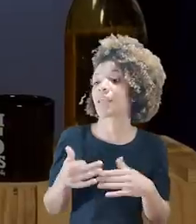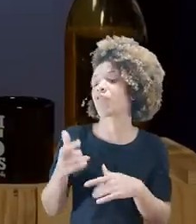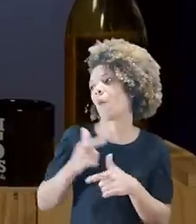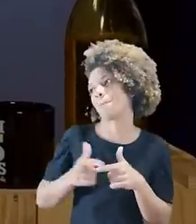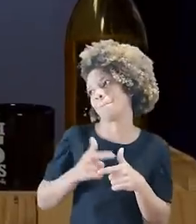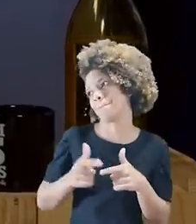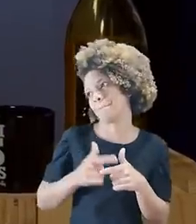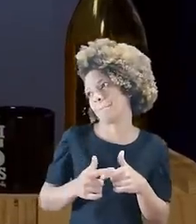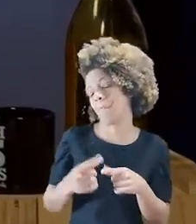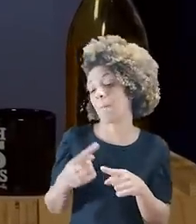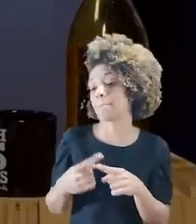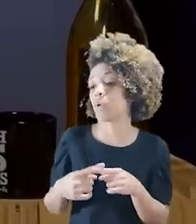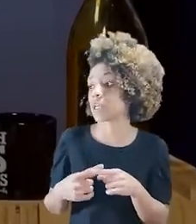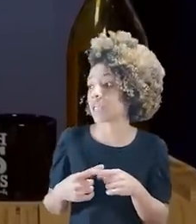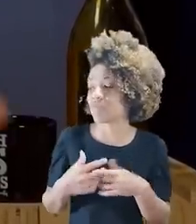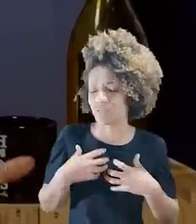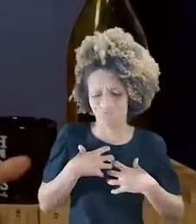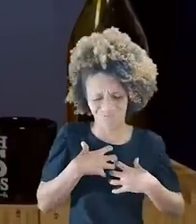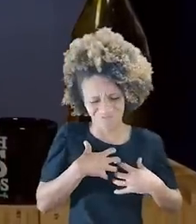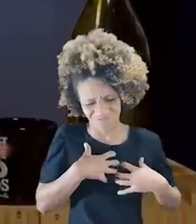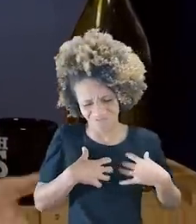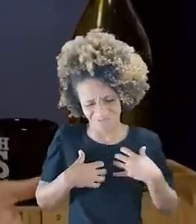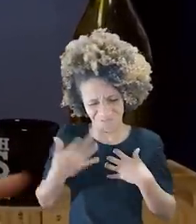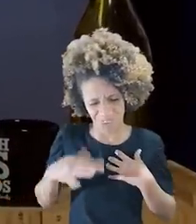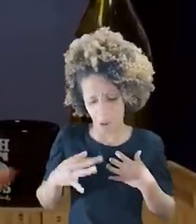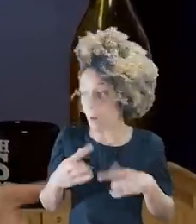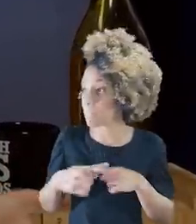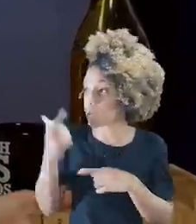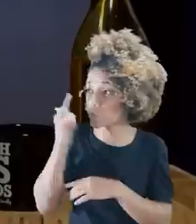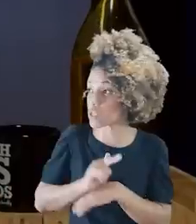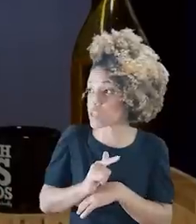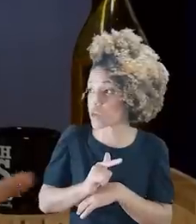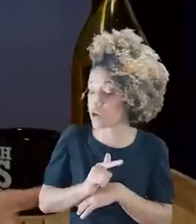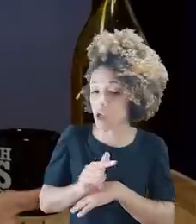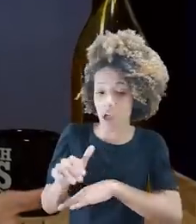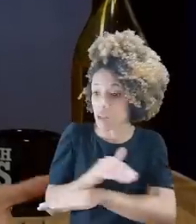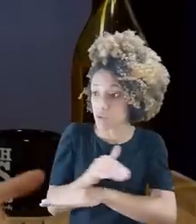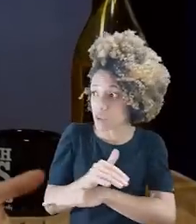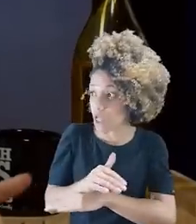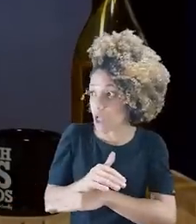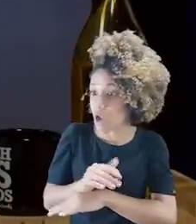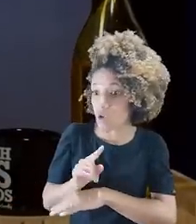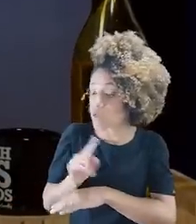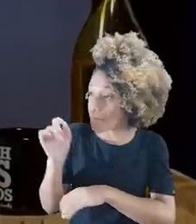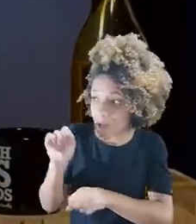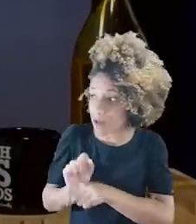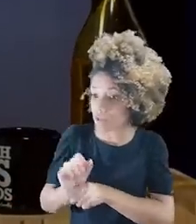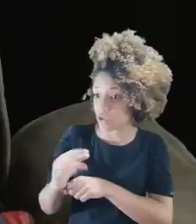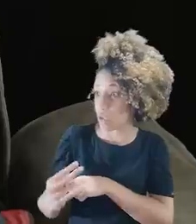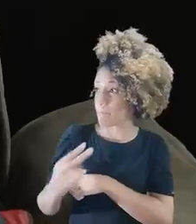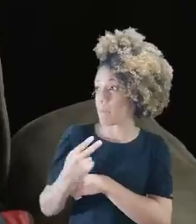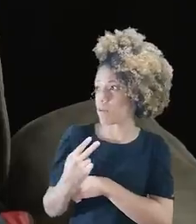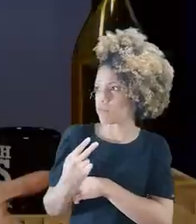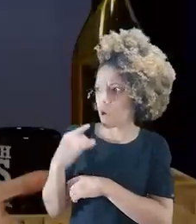problema que aí eu f fui me me machucando porque eu não conseguia as pessoas não conseguiam parar de me reconhecer